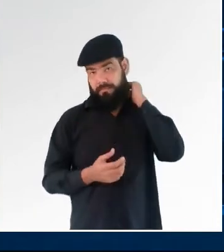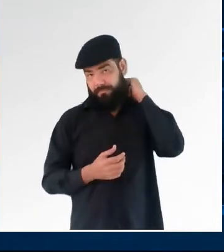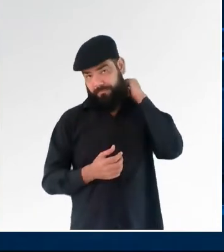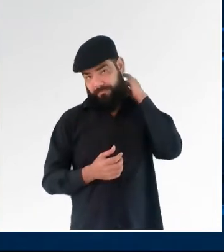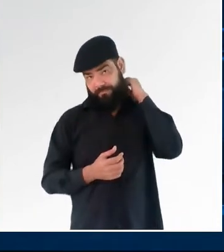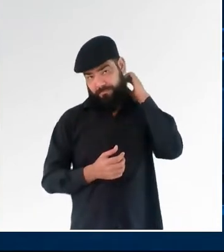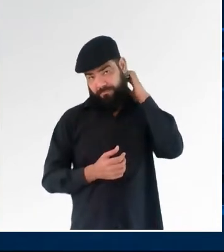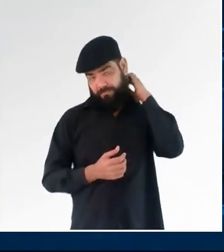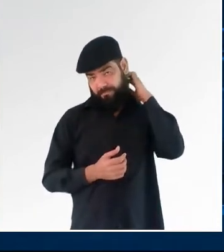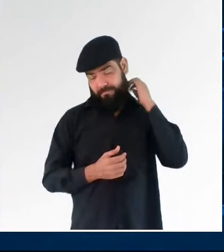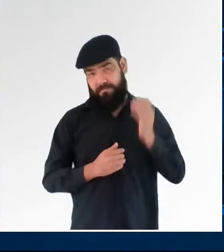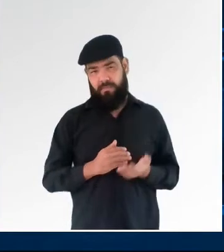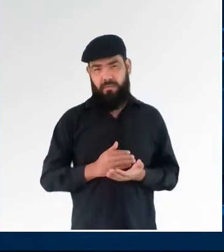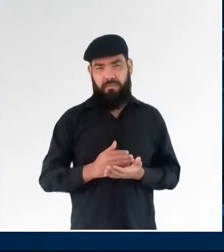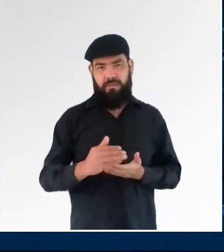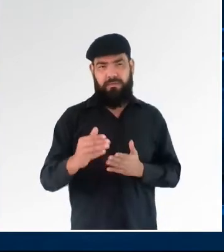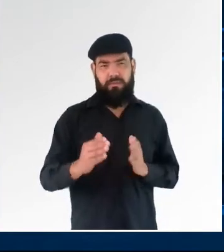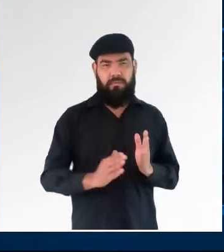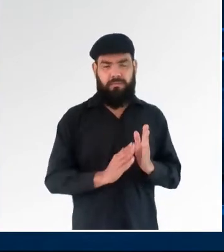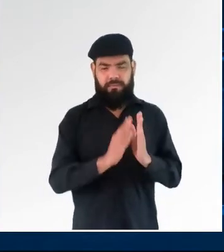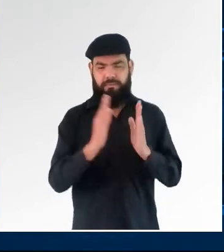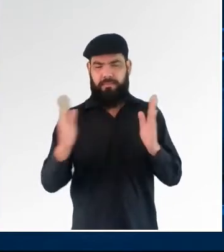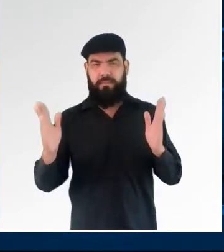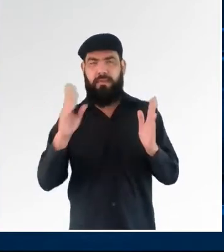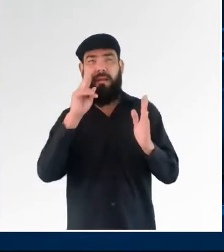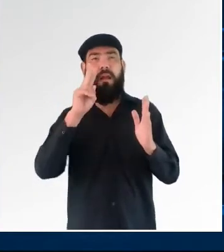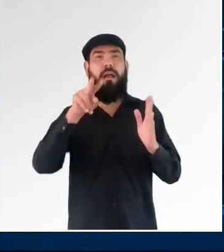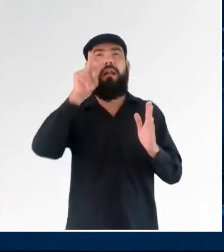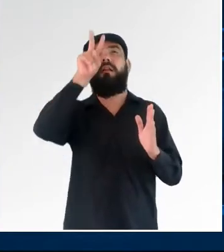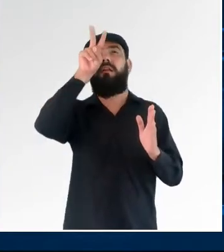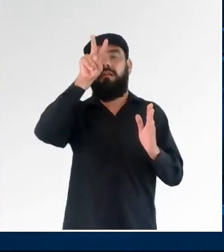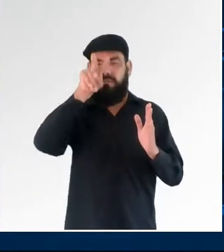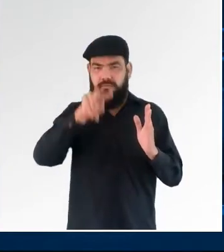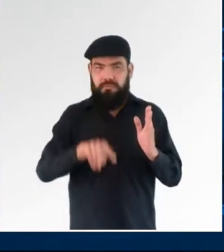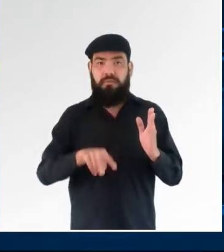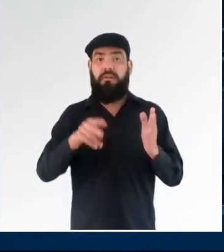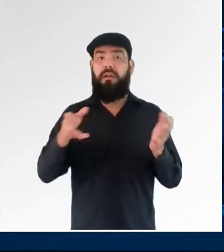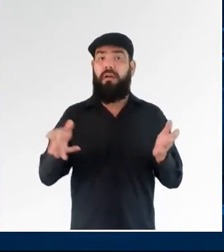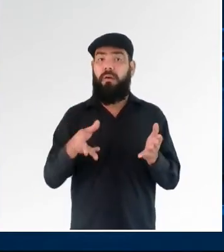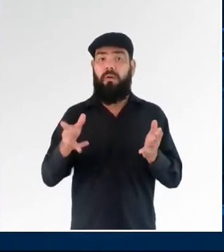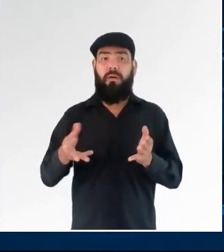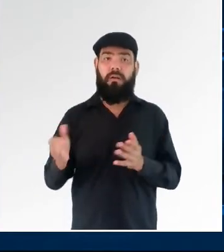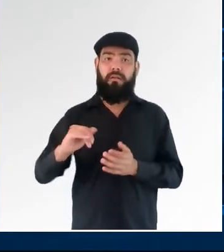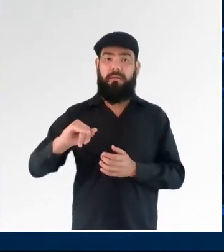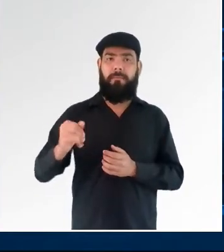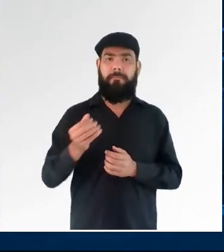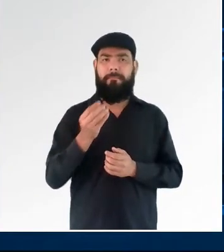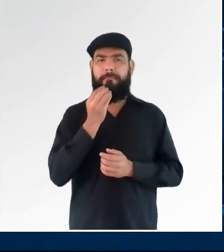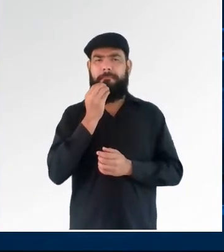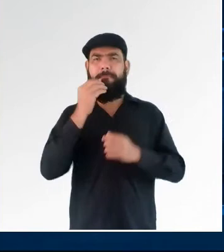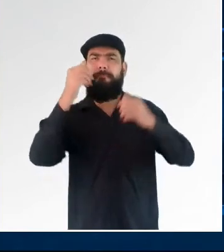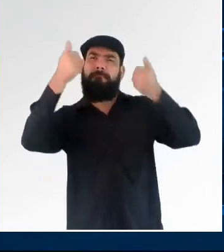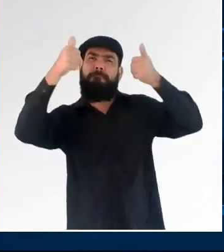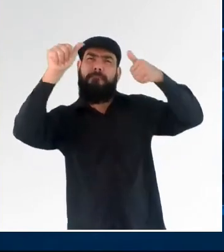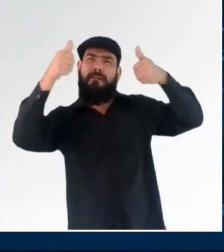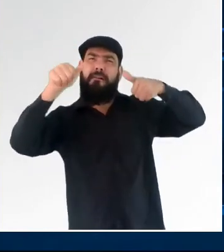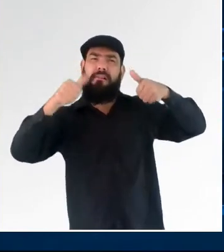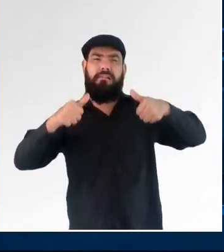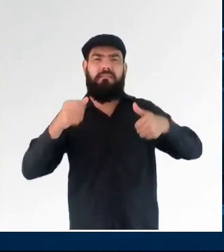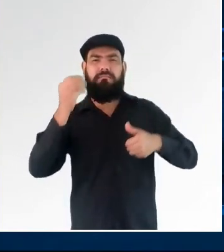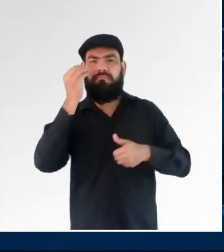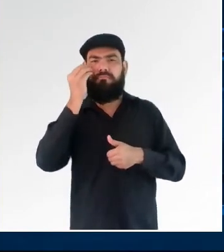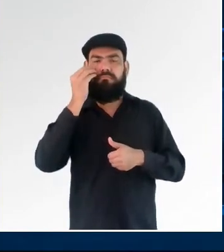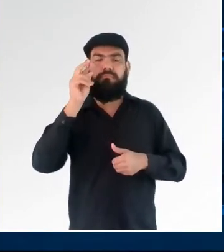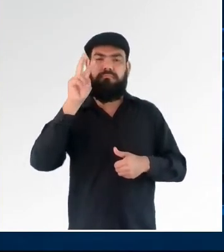parte da leitura. Agora vamos aqui analisar essa segunda parte. Olha aqui, vamos lá. Vamos